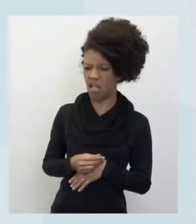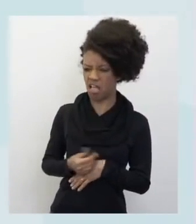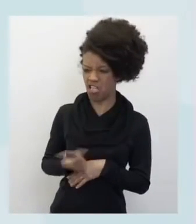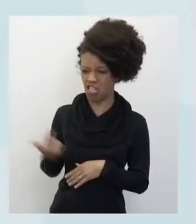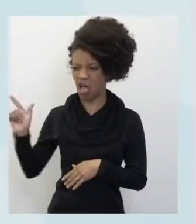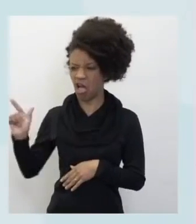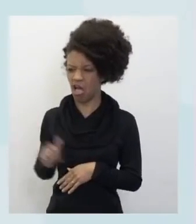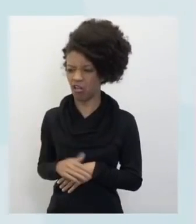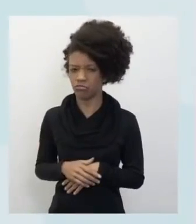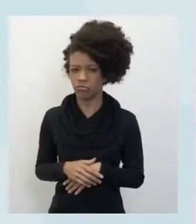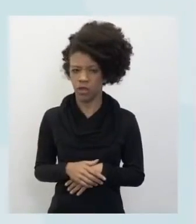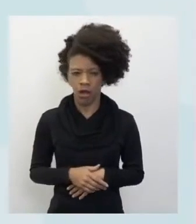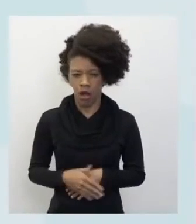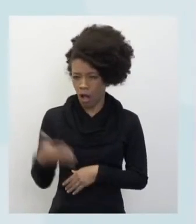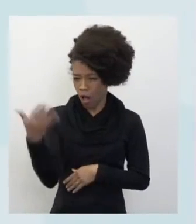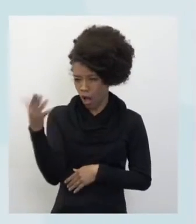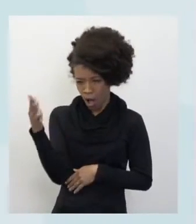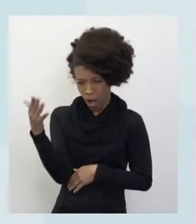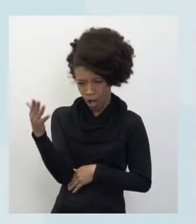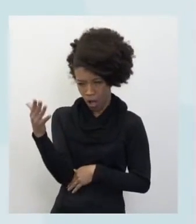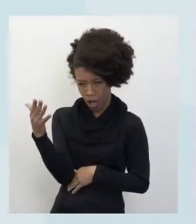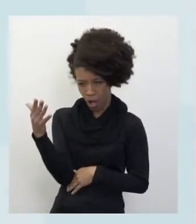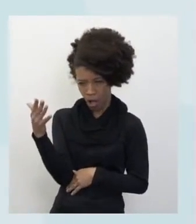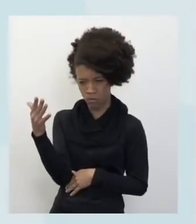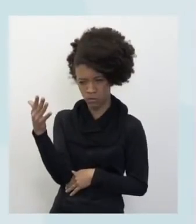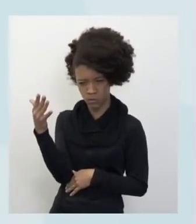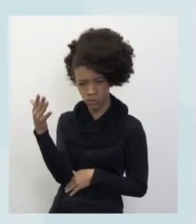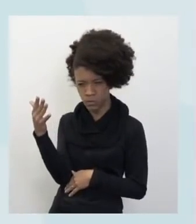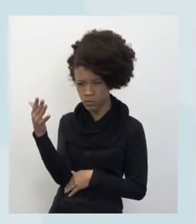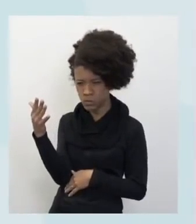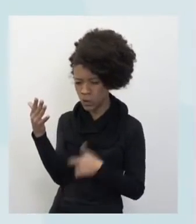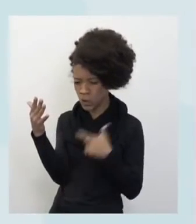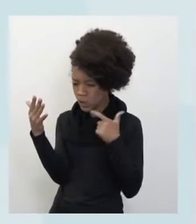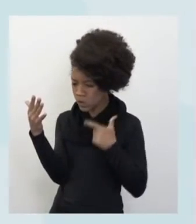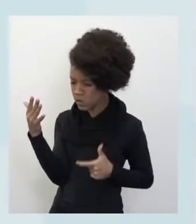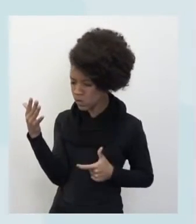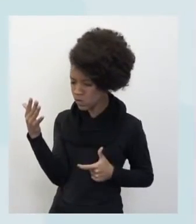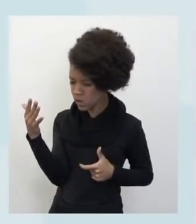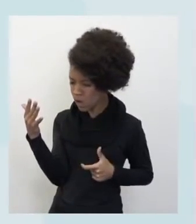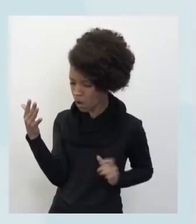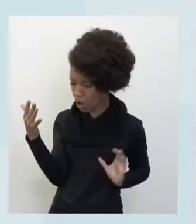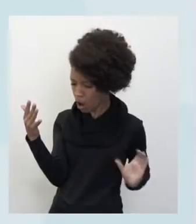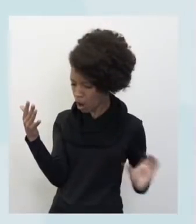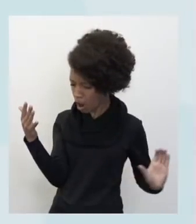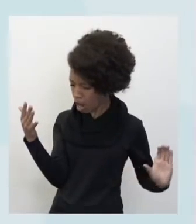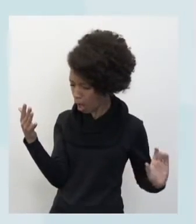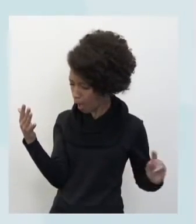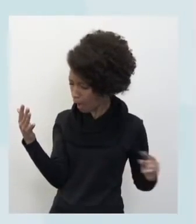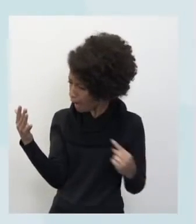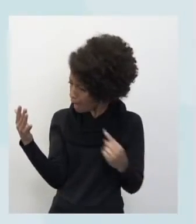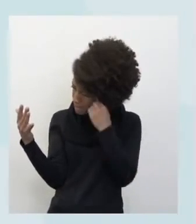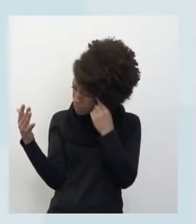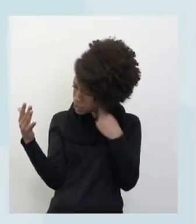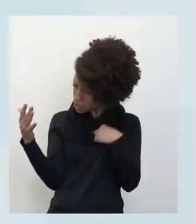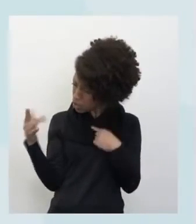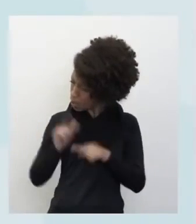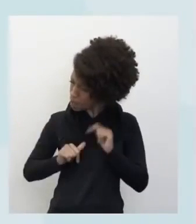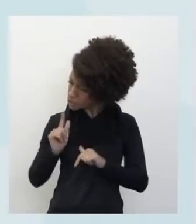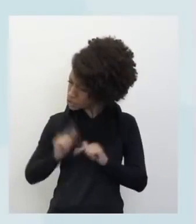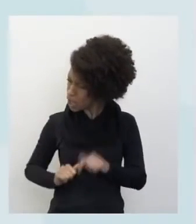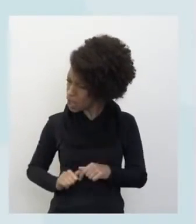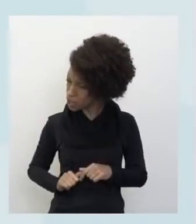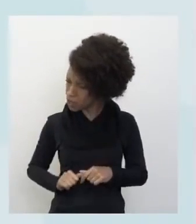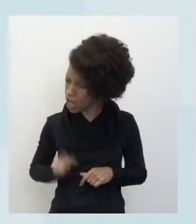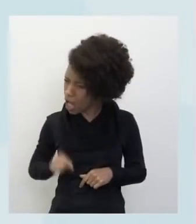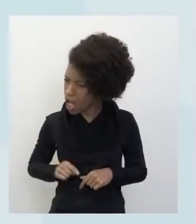ficou indignada. "Semaninha de lucro? Estão pensando que eu sou um objeto, é isso?